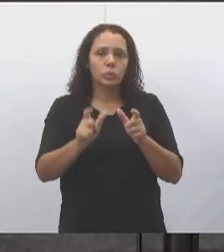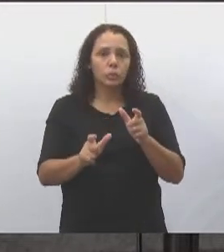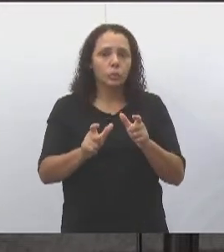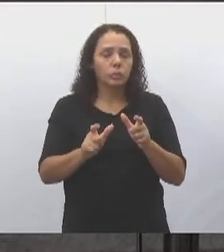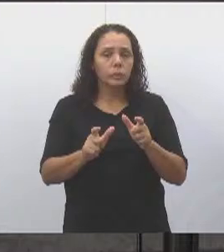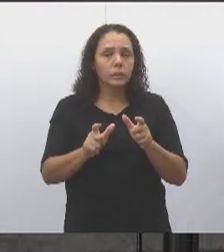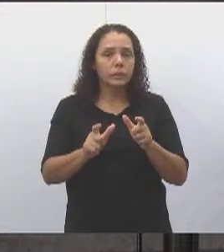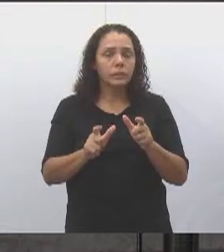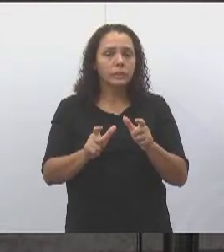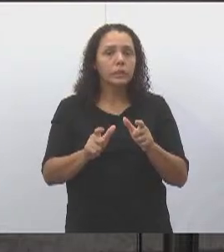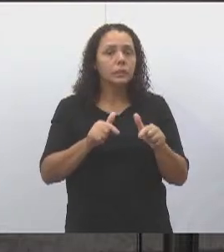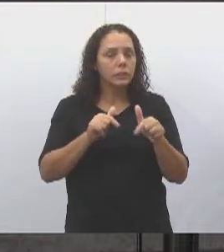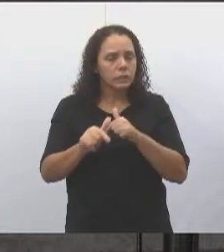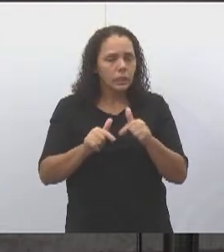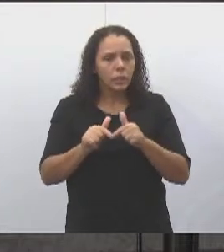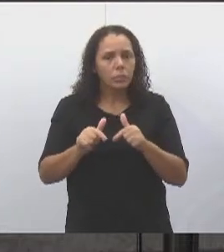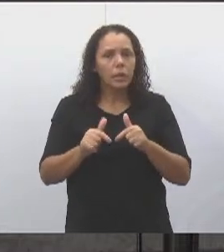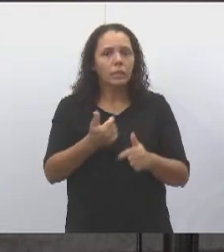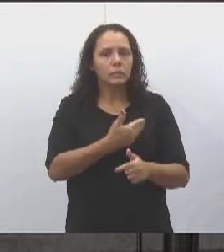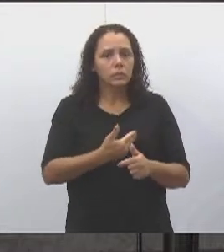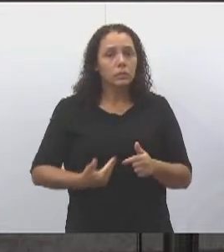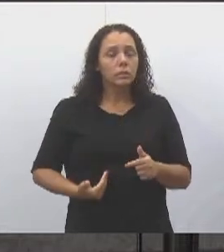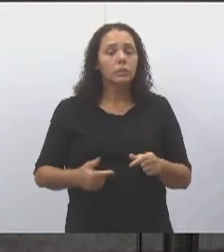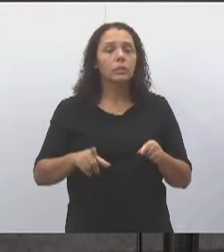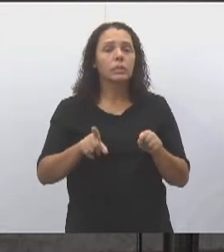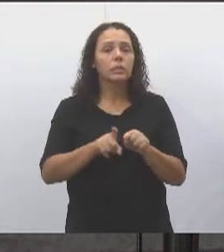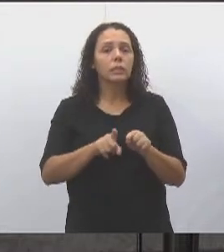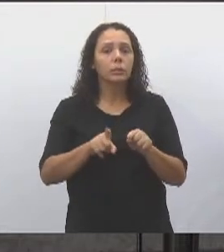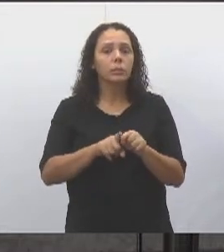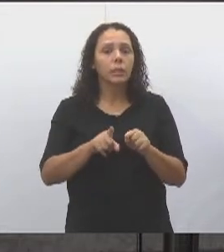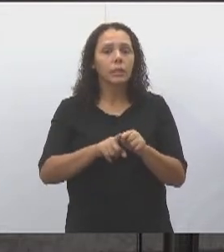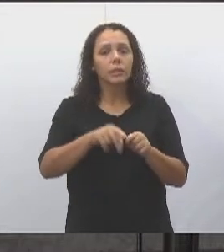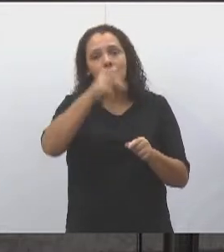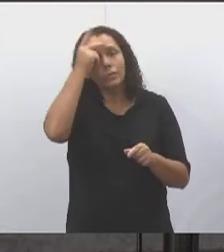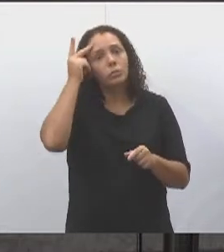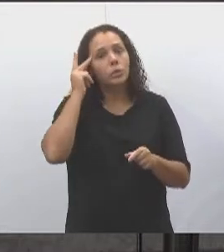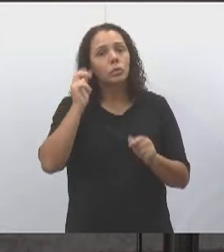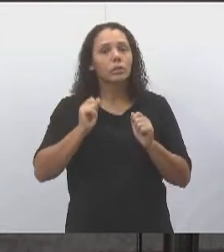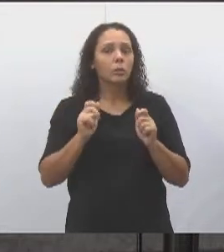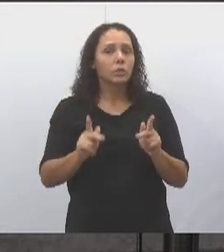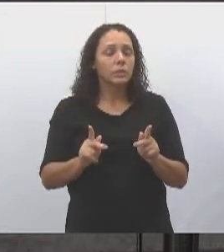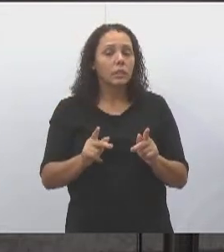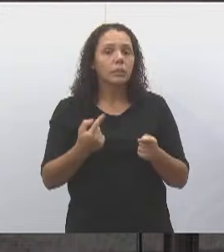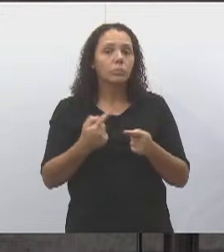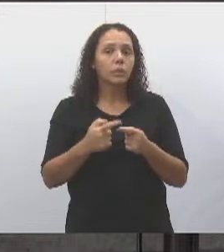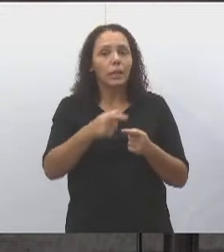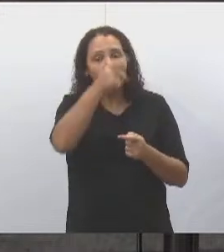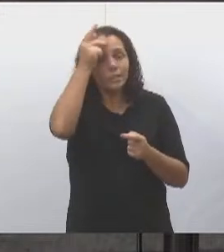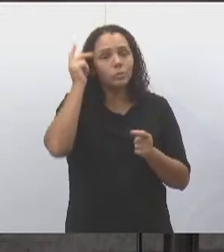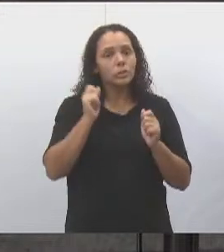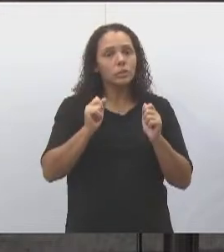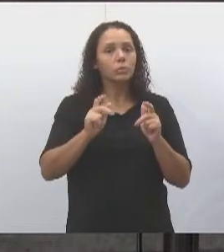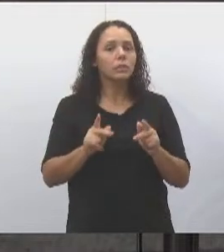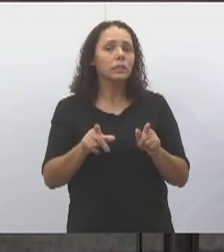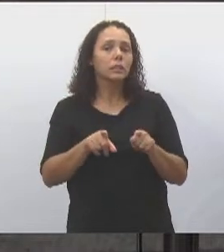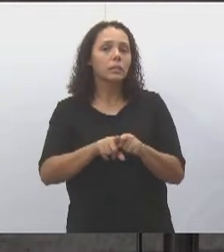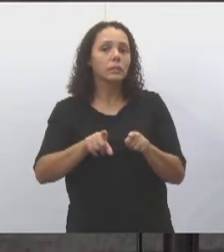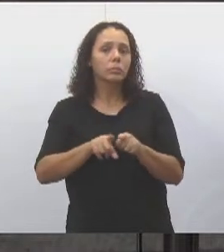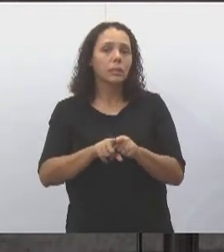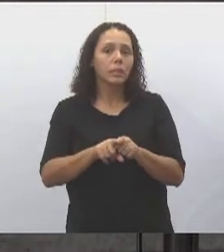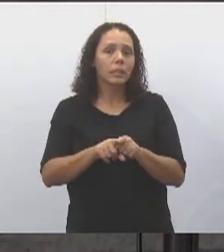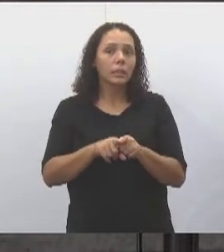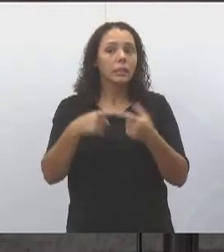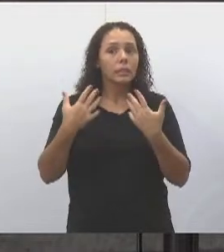né, ativos, né, e dos inativos também, porque os inativos também,